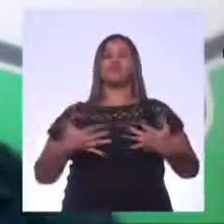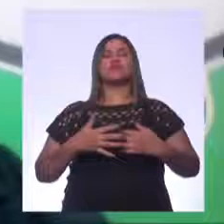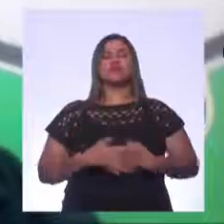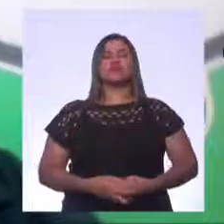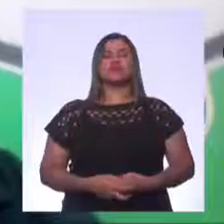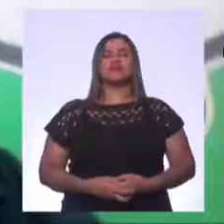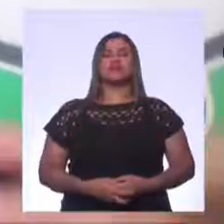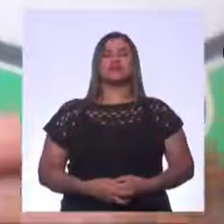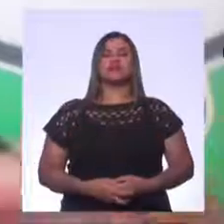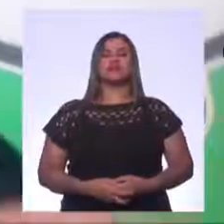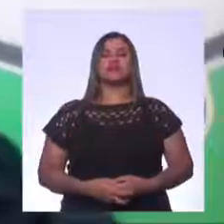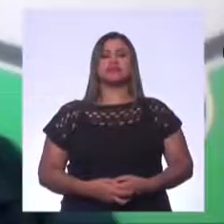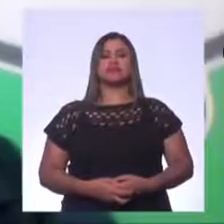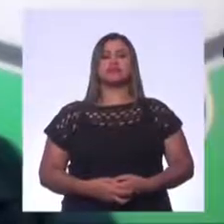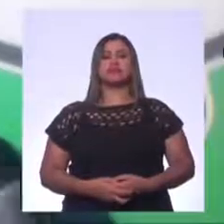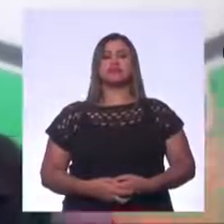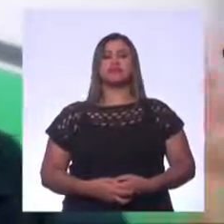aqui